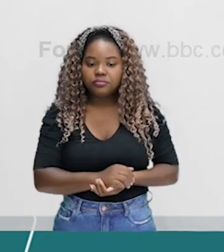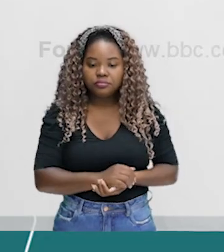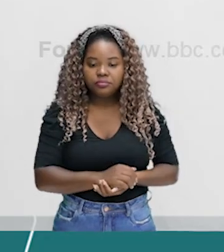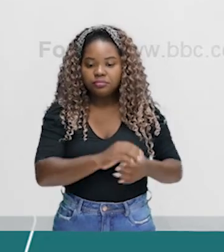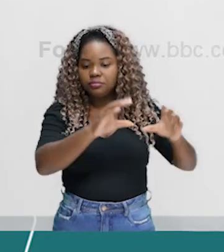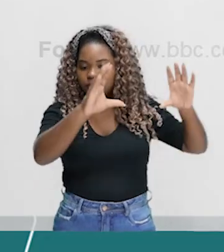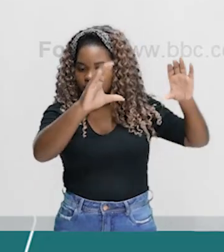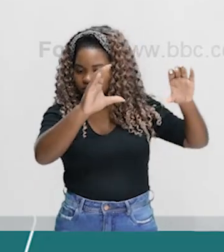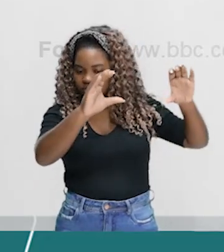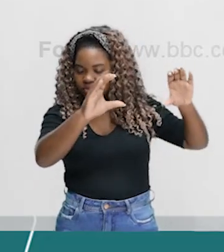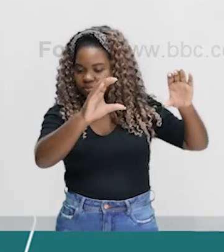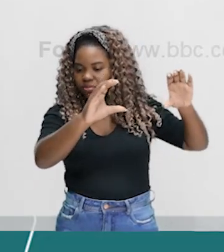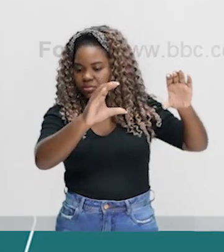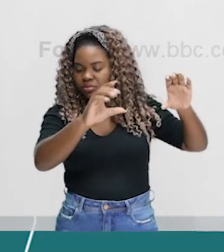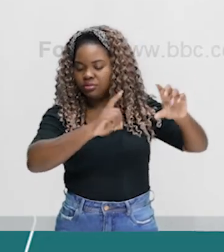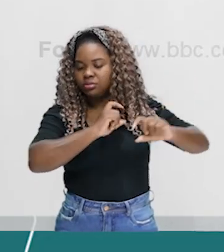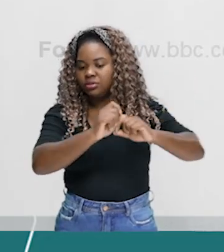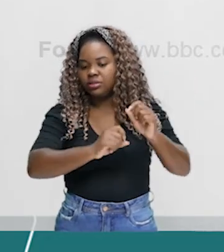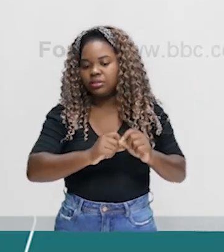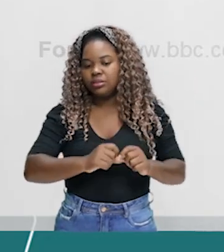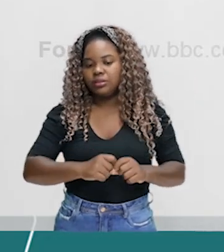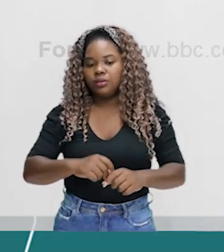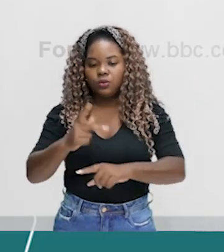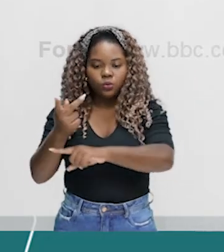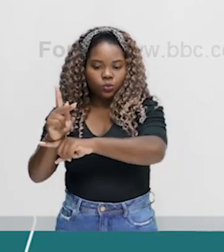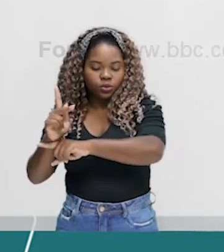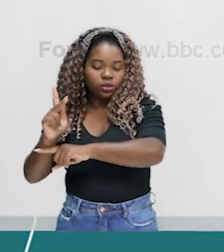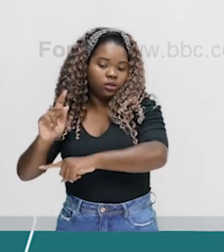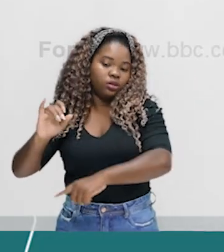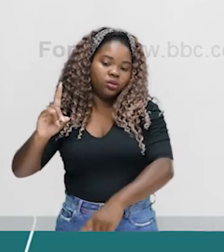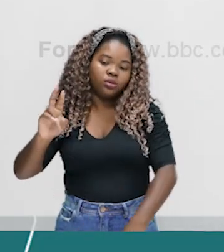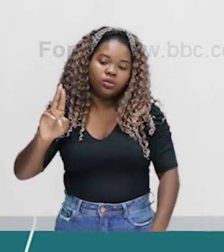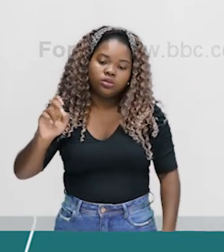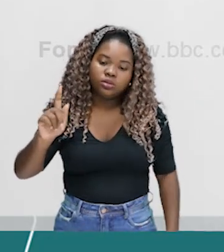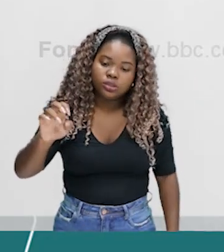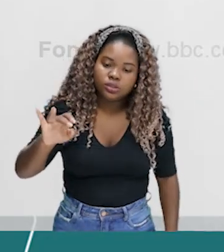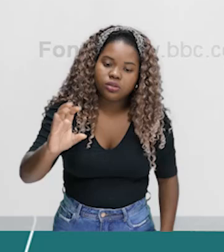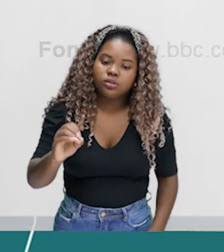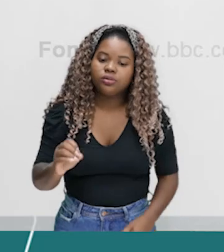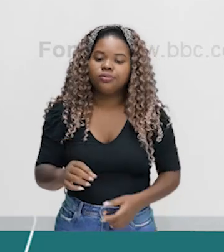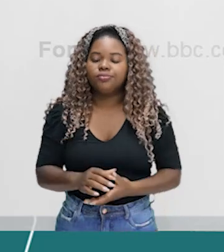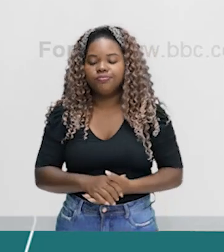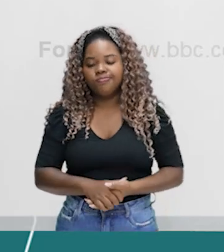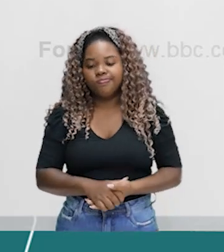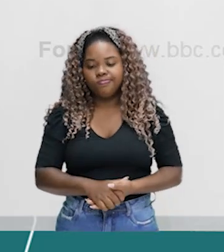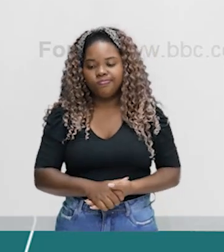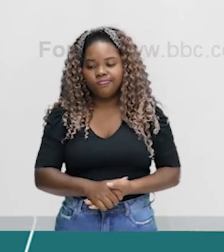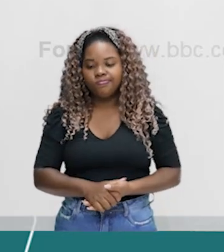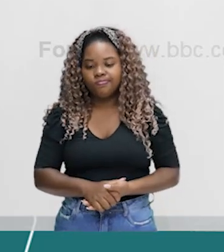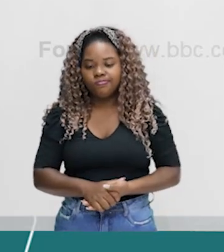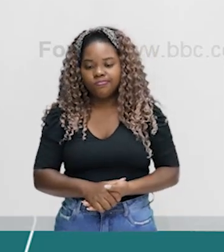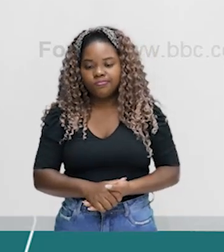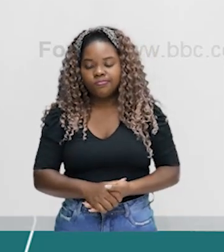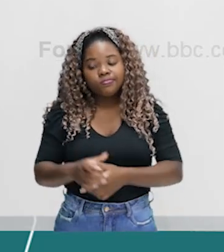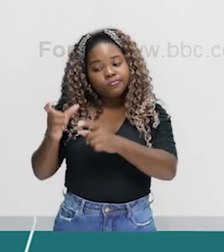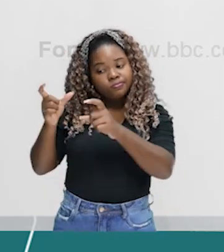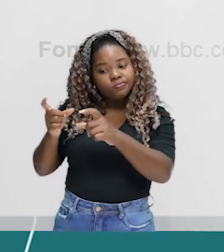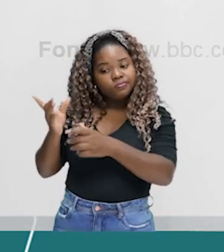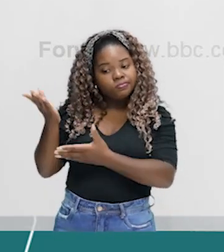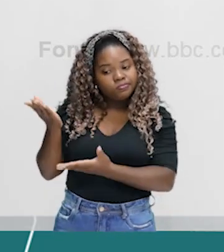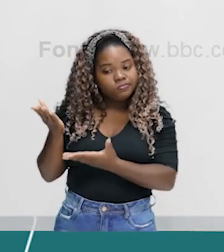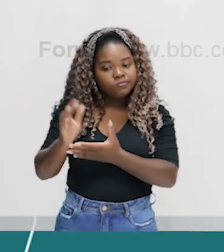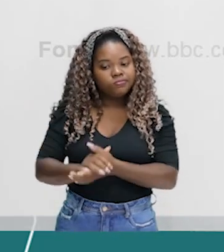nuvens constituídas principalmente por hidrogênio, tá? Que tem H2, é hidrogênio, e grãos de poeira, tá? E nesse local